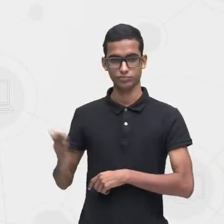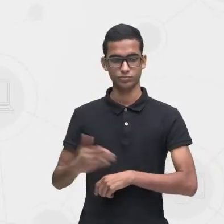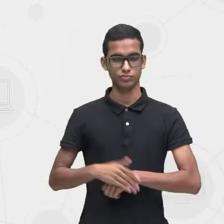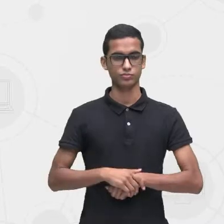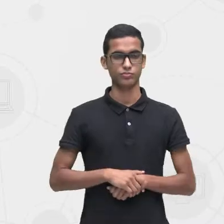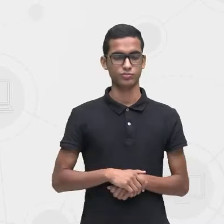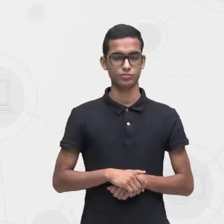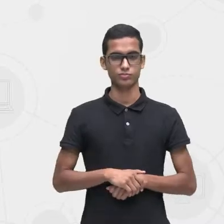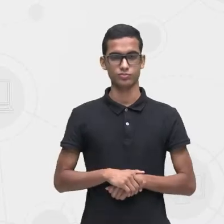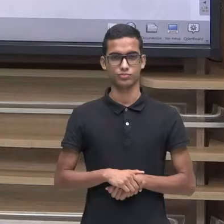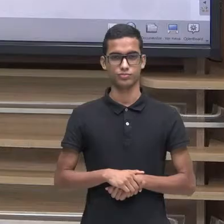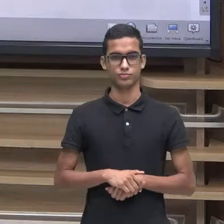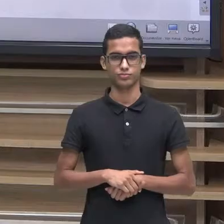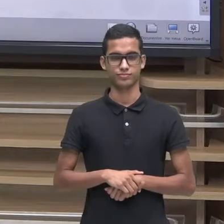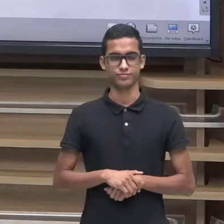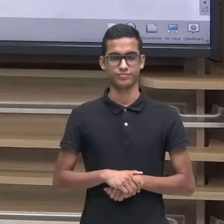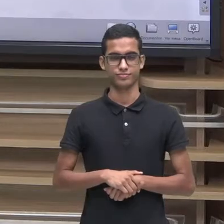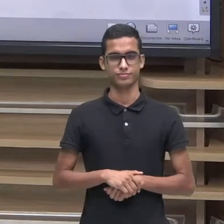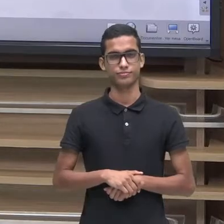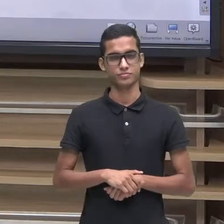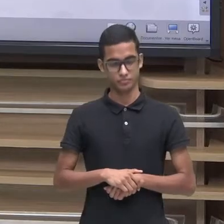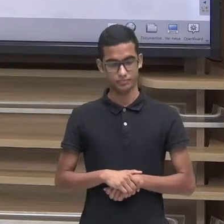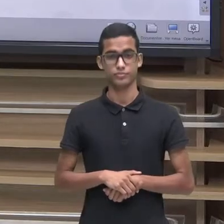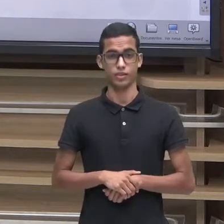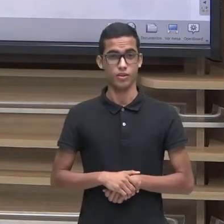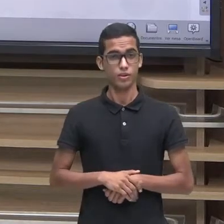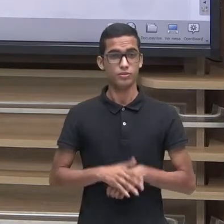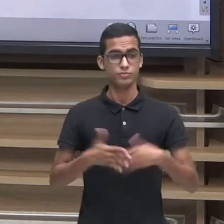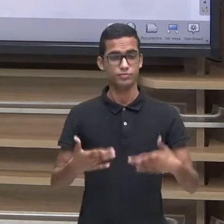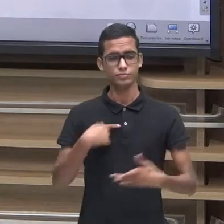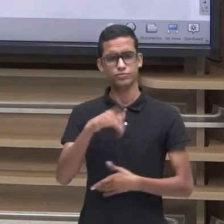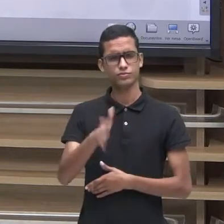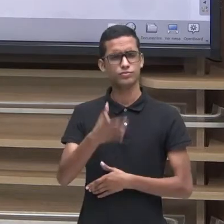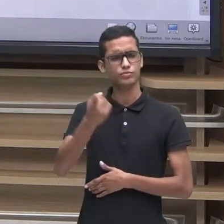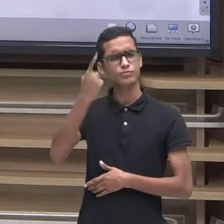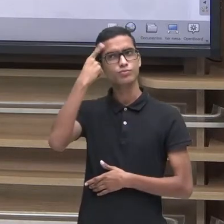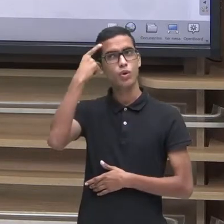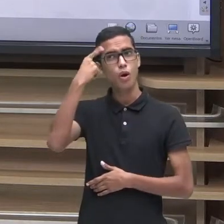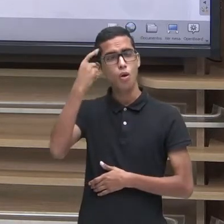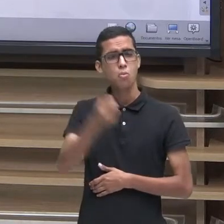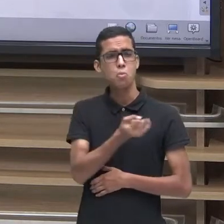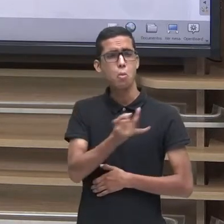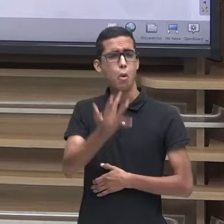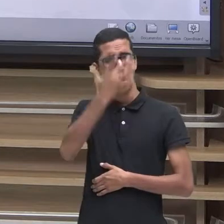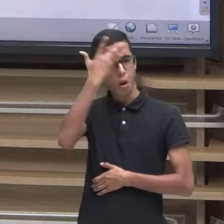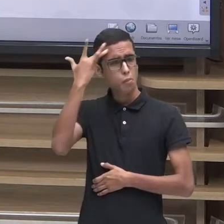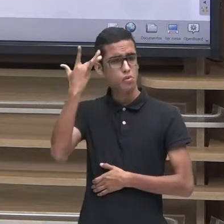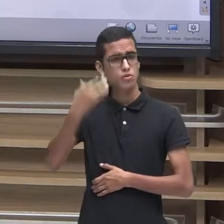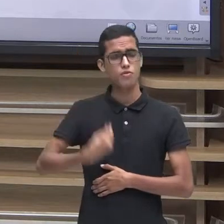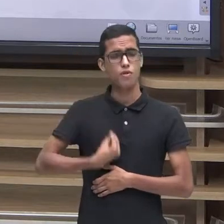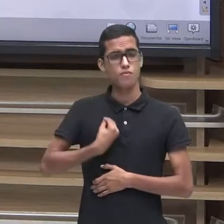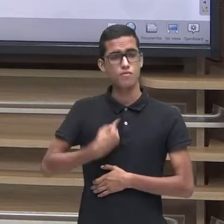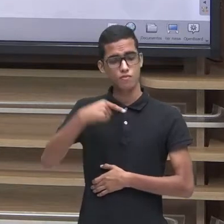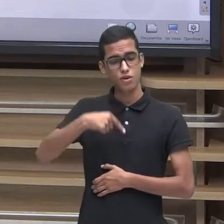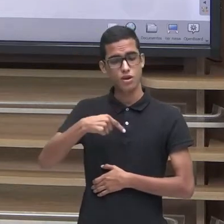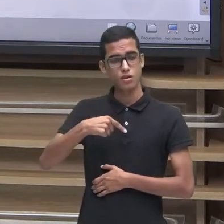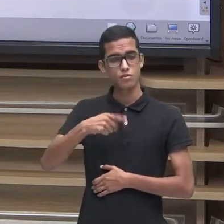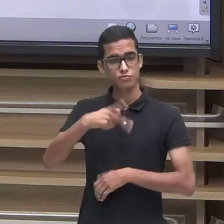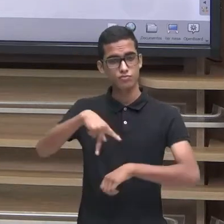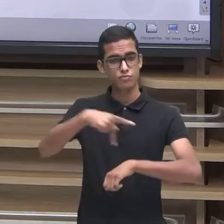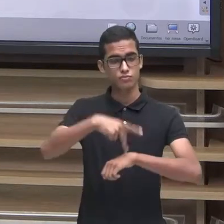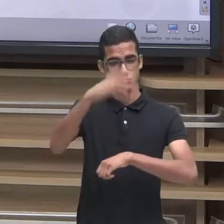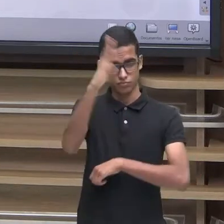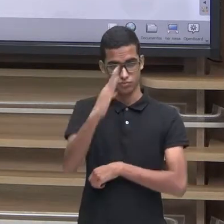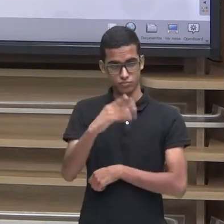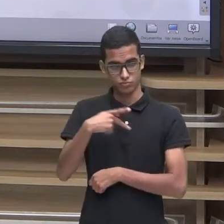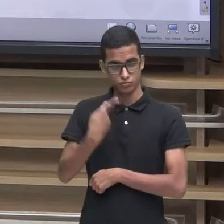de geografia. Muito bem, pessoal, vocês já pararam para pensar quantas pessoas existem no Brasil? Você sabe a